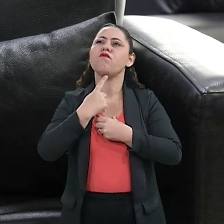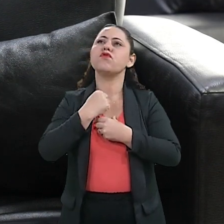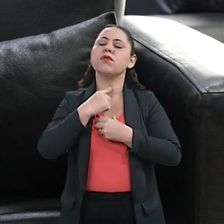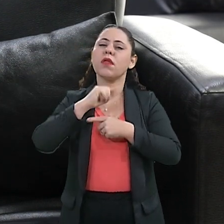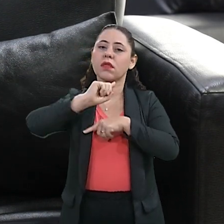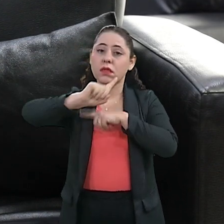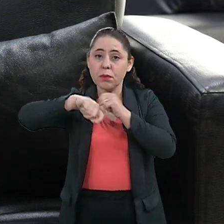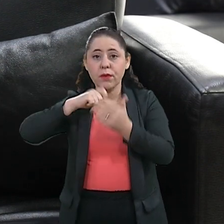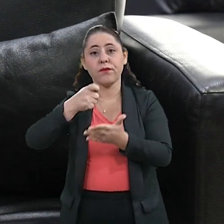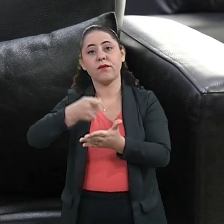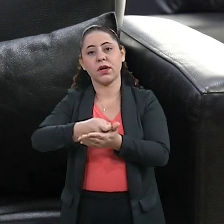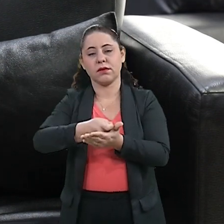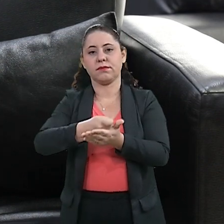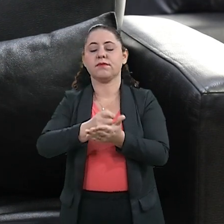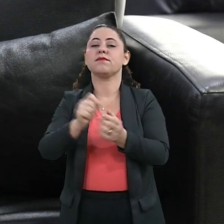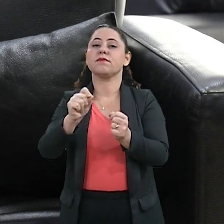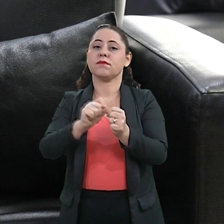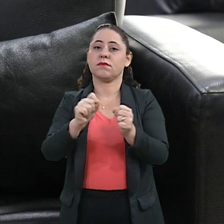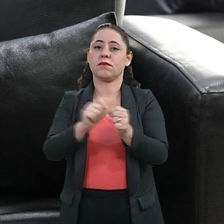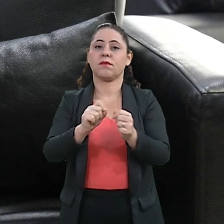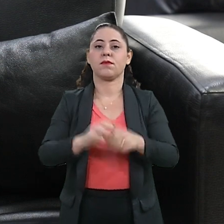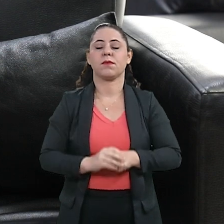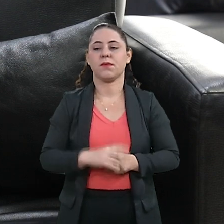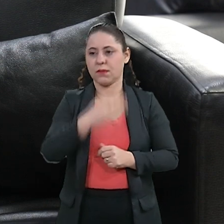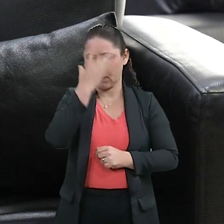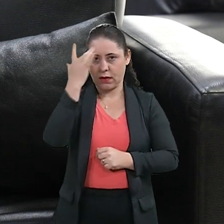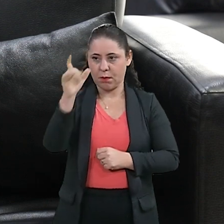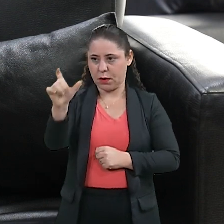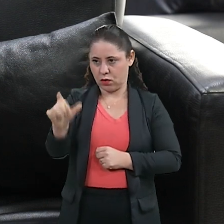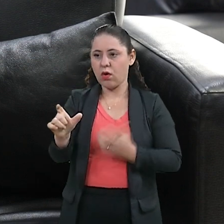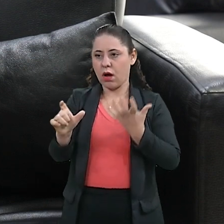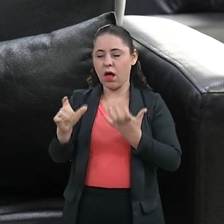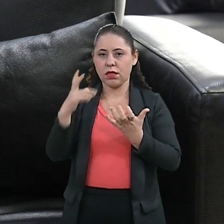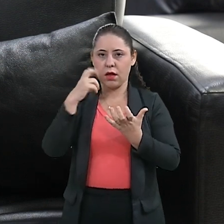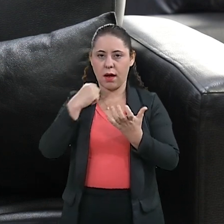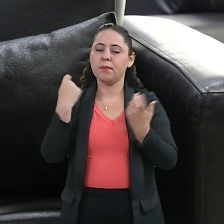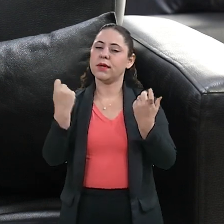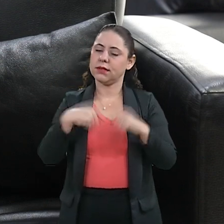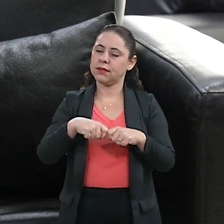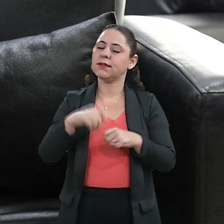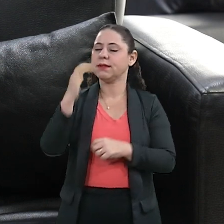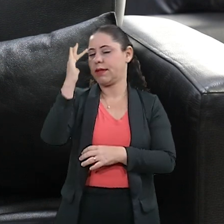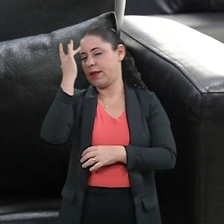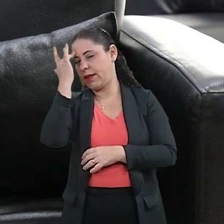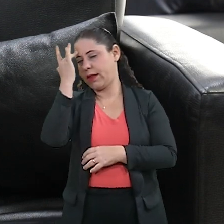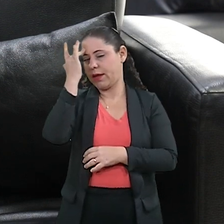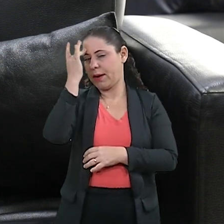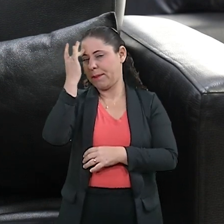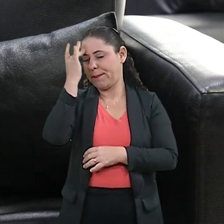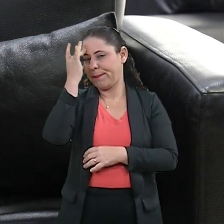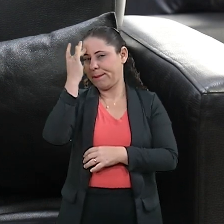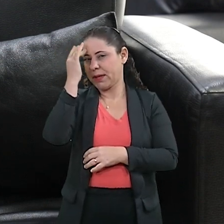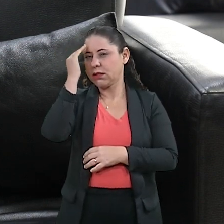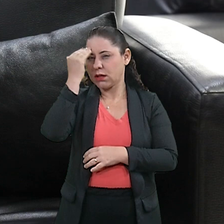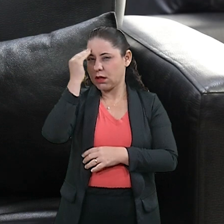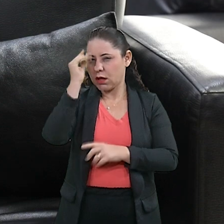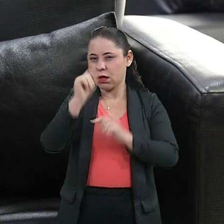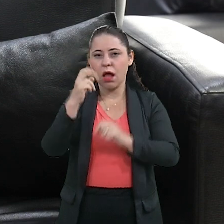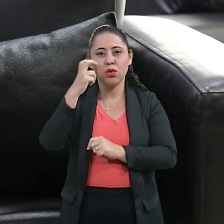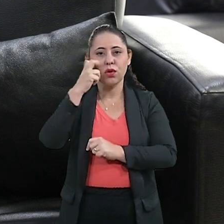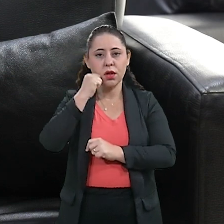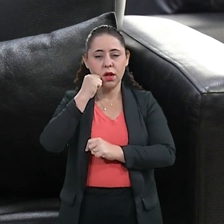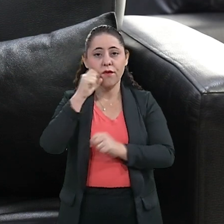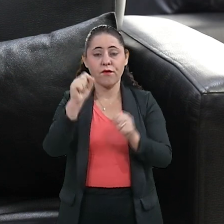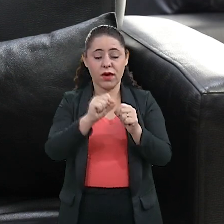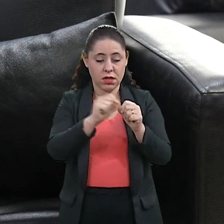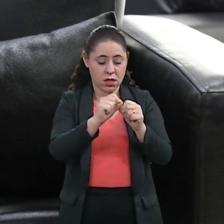e depois ela executa. A pessoa que quer adotar, ela tem que ter em mente que a adoção ela é